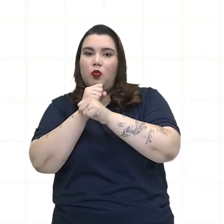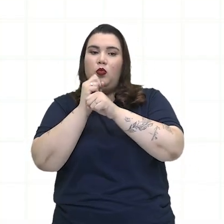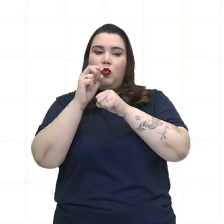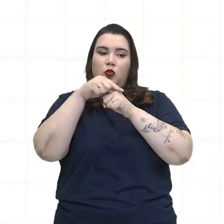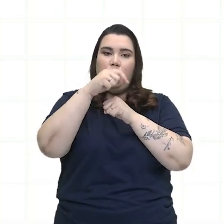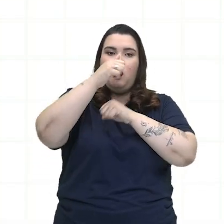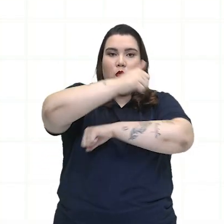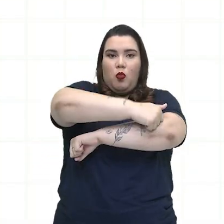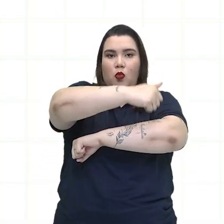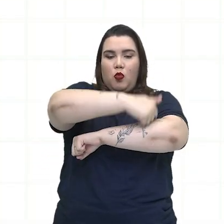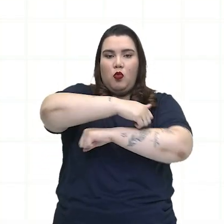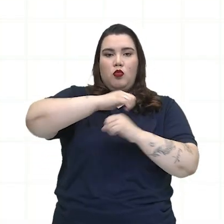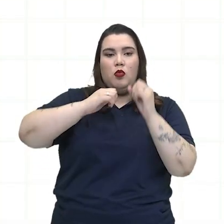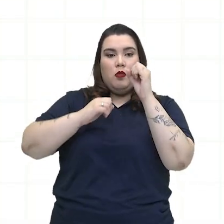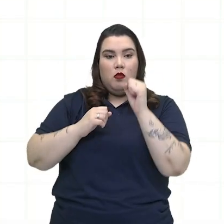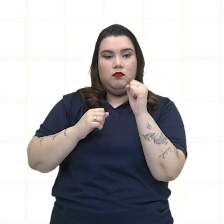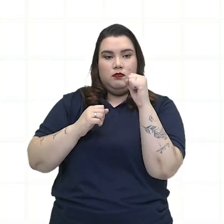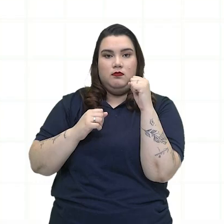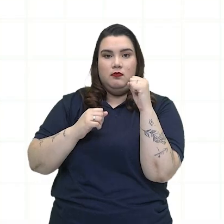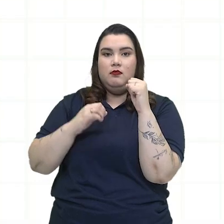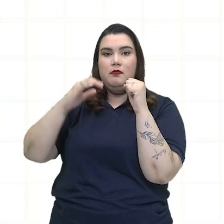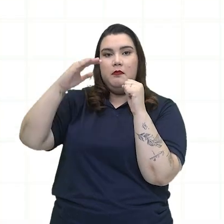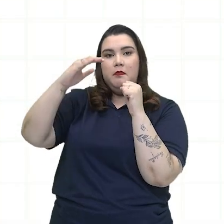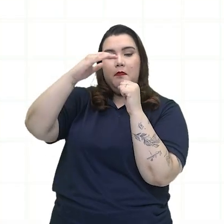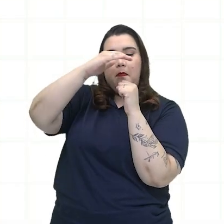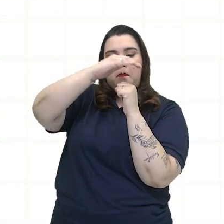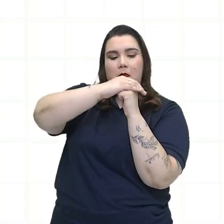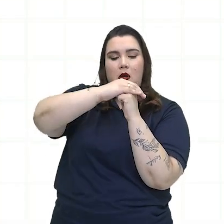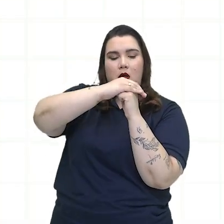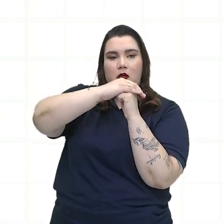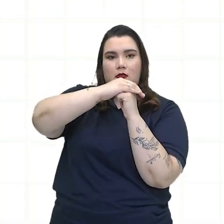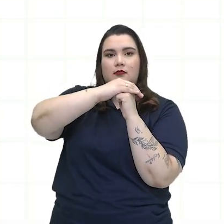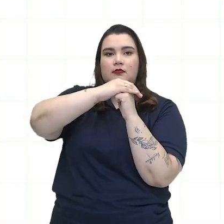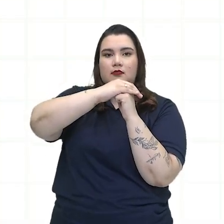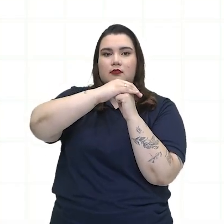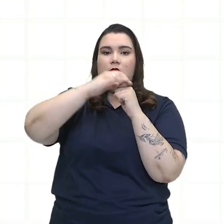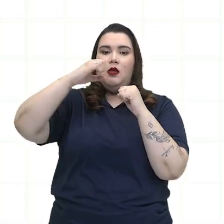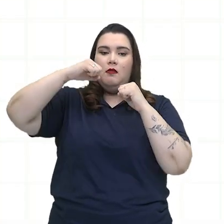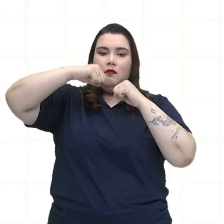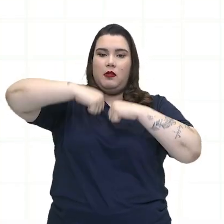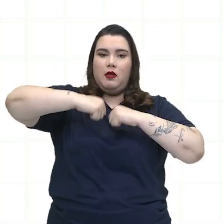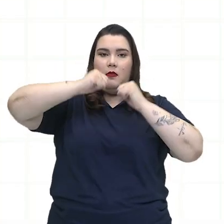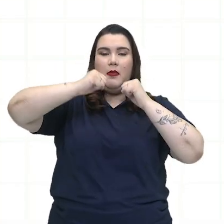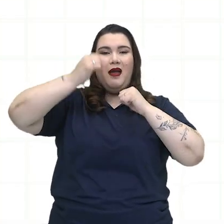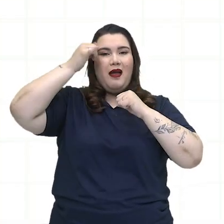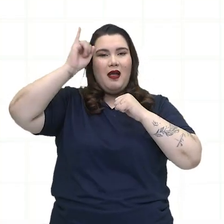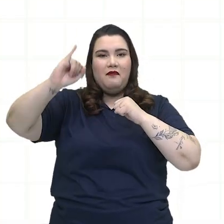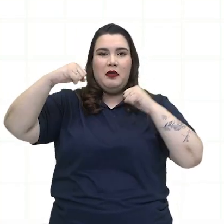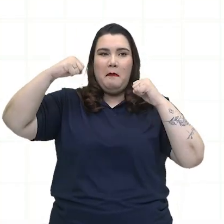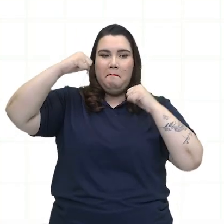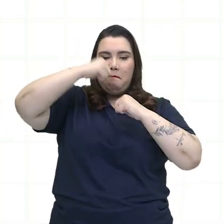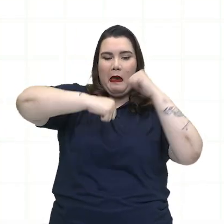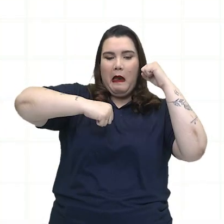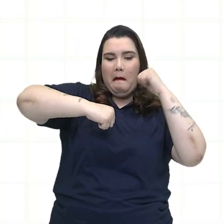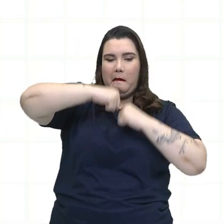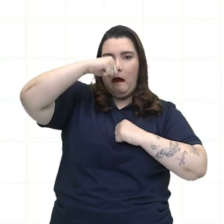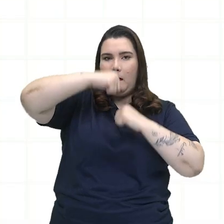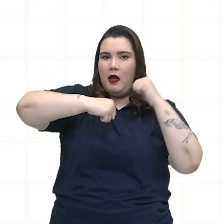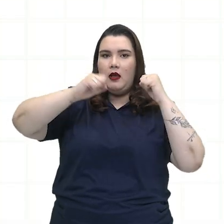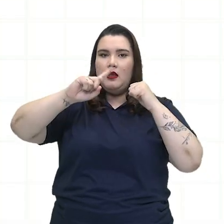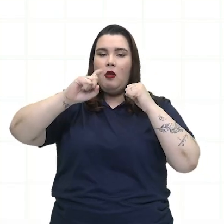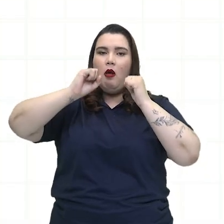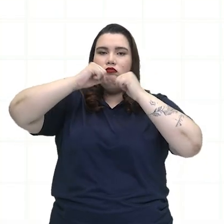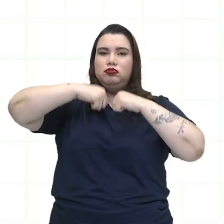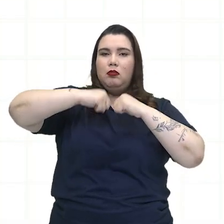é onde os ossos estão se encontrando para evitar o quê? O atrito, certo?